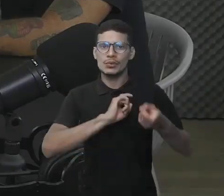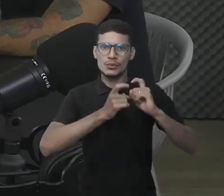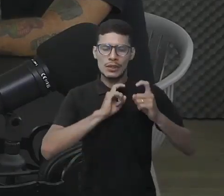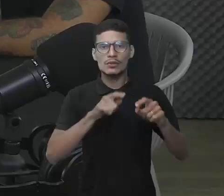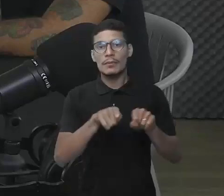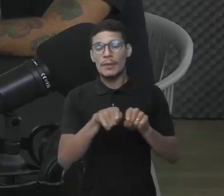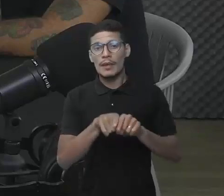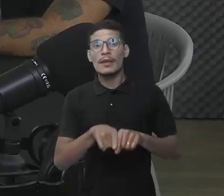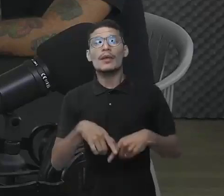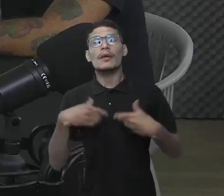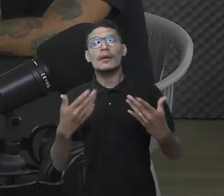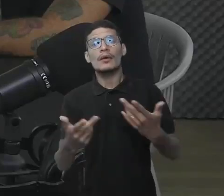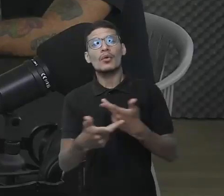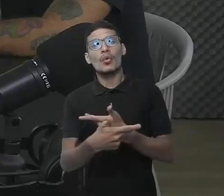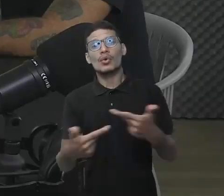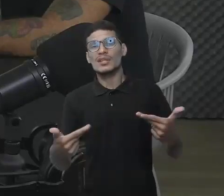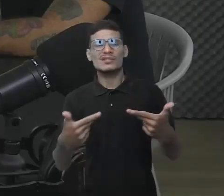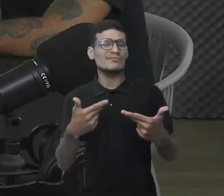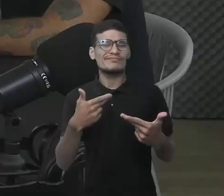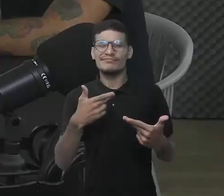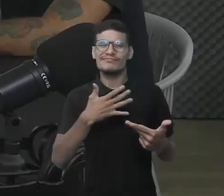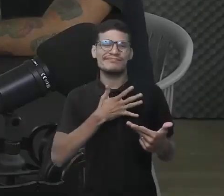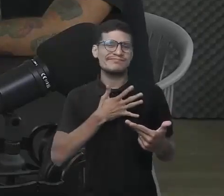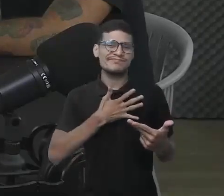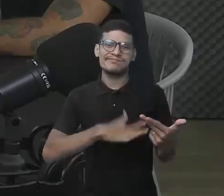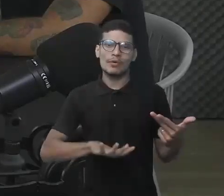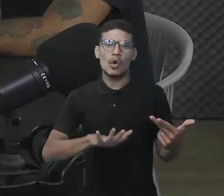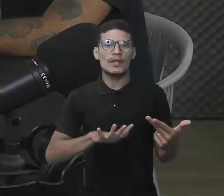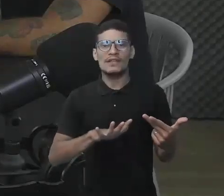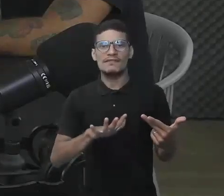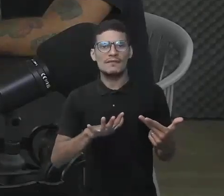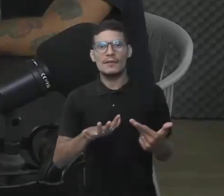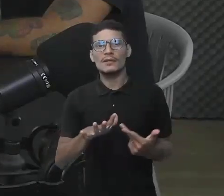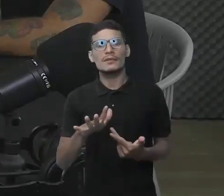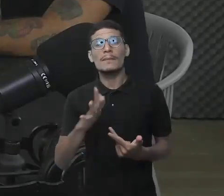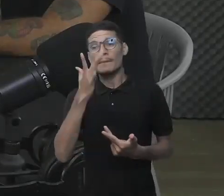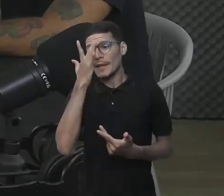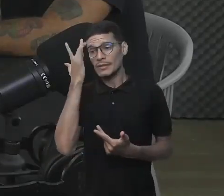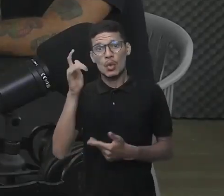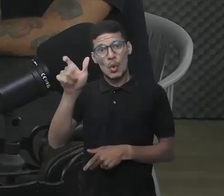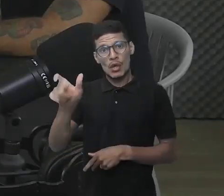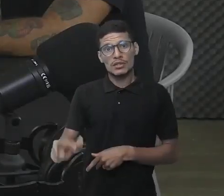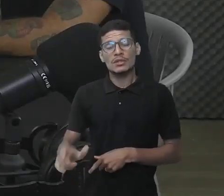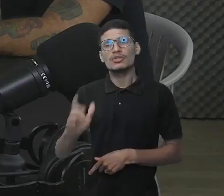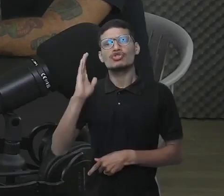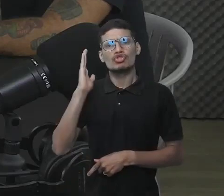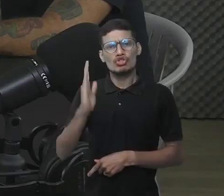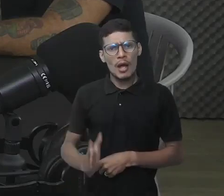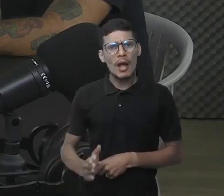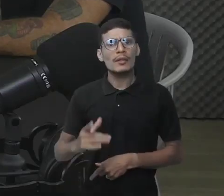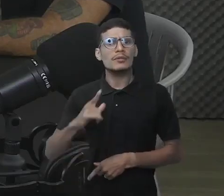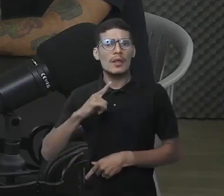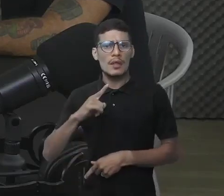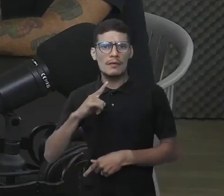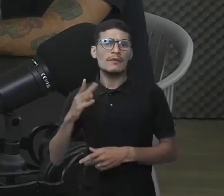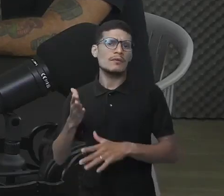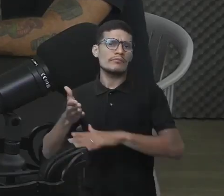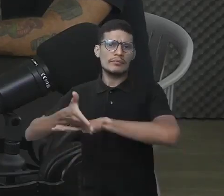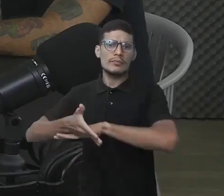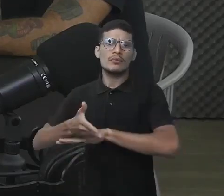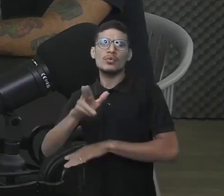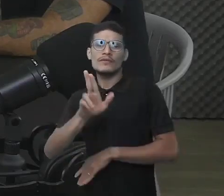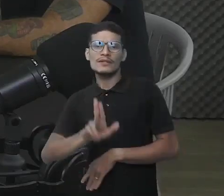Enquanto, assim, coisas absurdas que a gente ouve de pessoas até, assim, pessoas que passaram por uma universidade, que